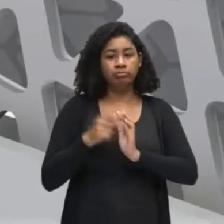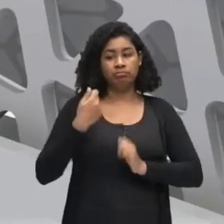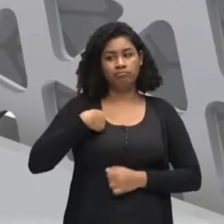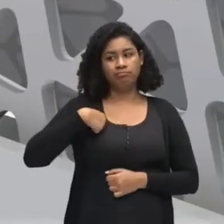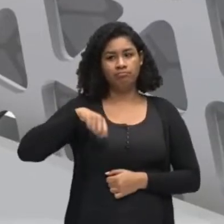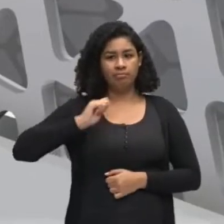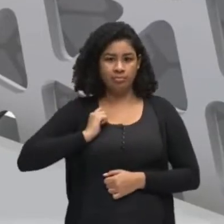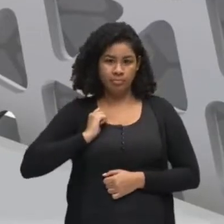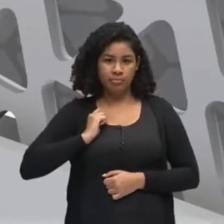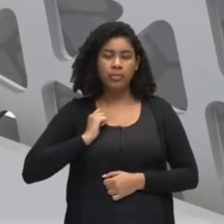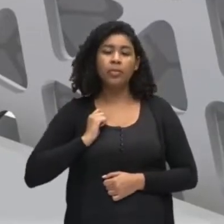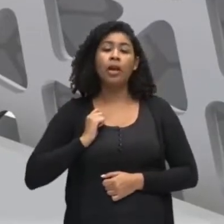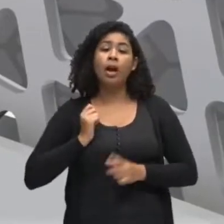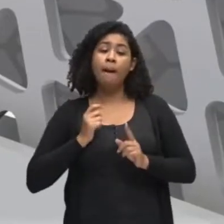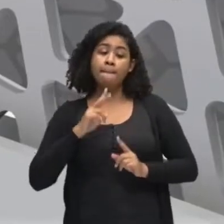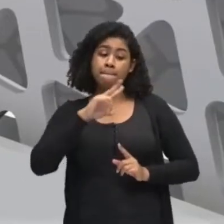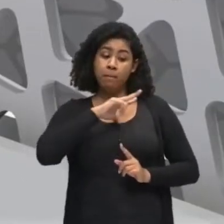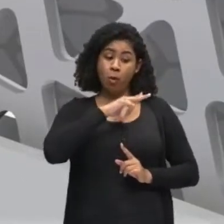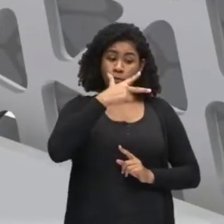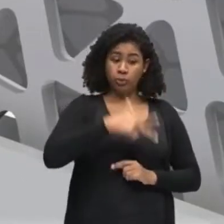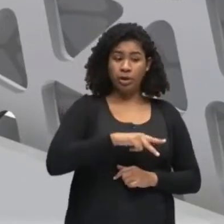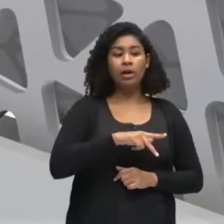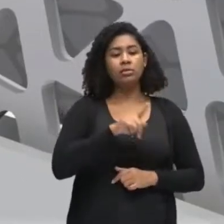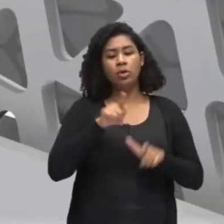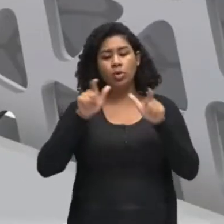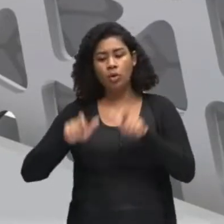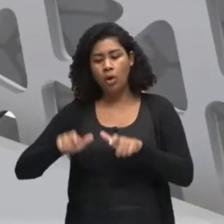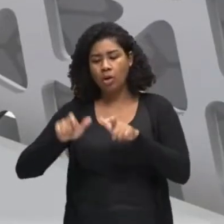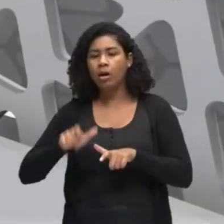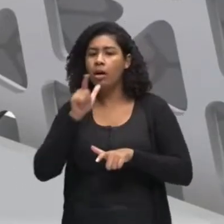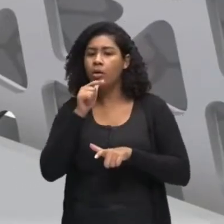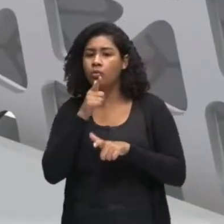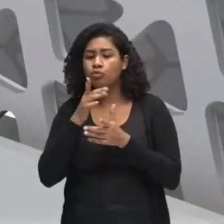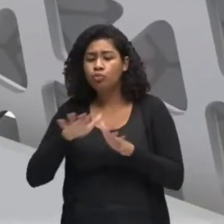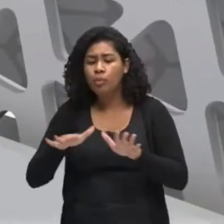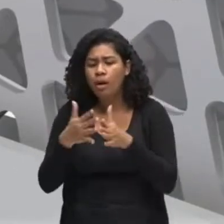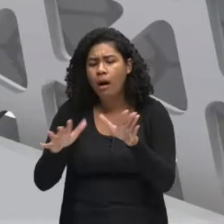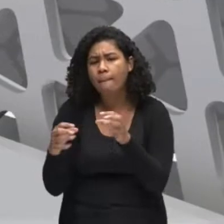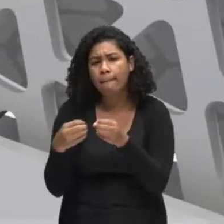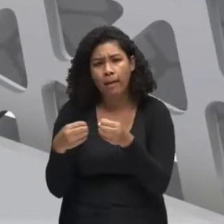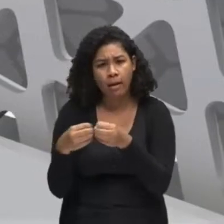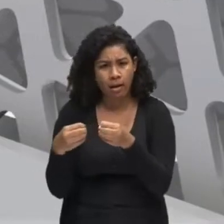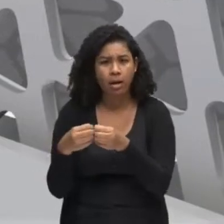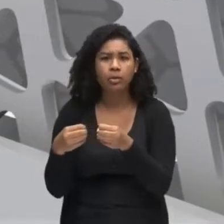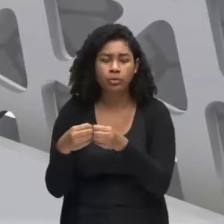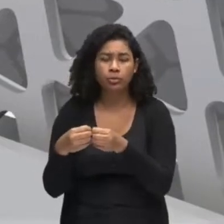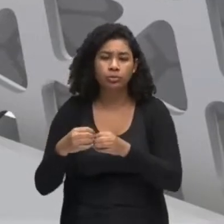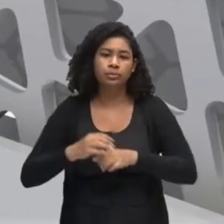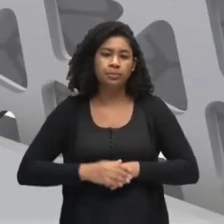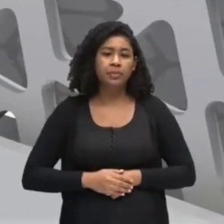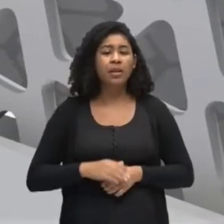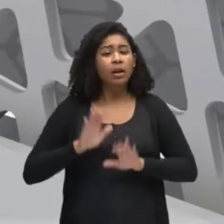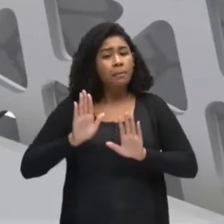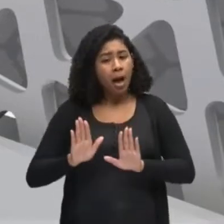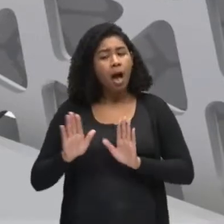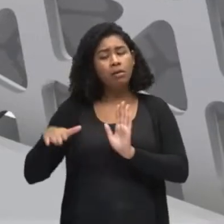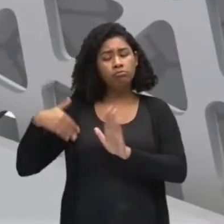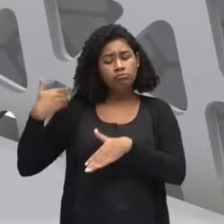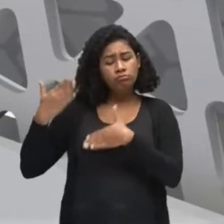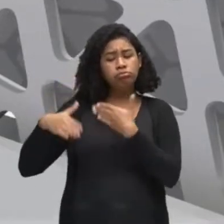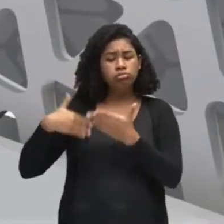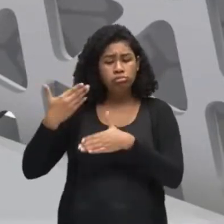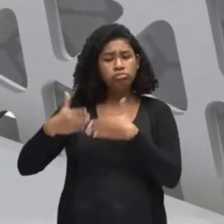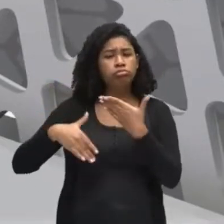estavam lá para o litoral, não era a ideia de avançarem a região. Porém, o que vai acontecer? No decorrer do processo